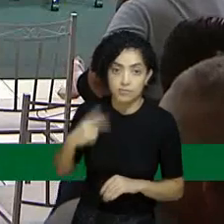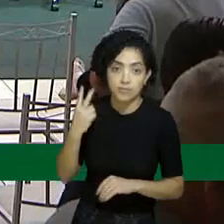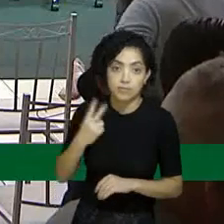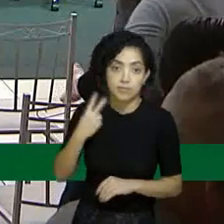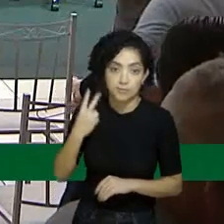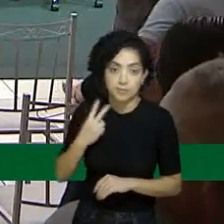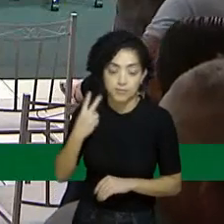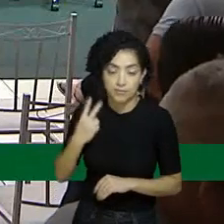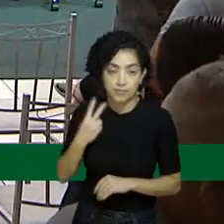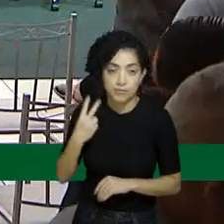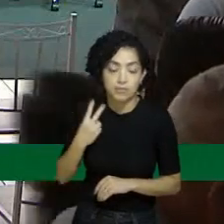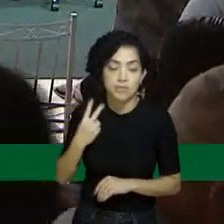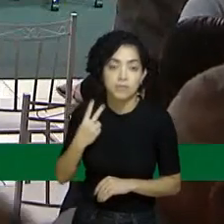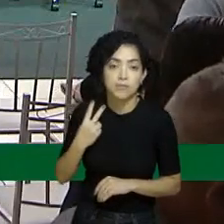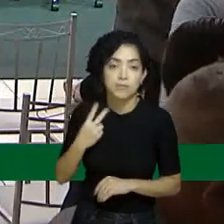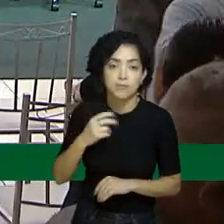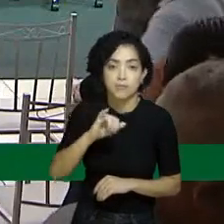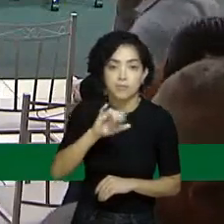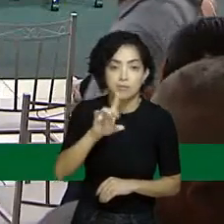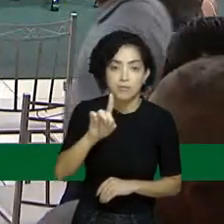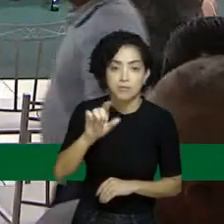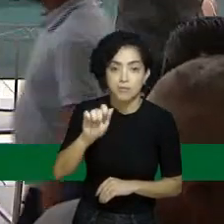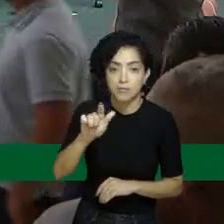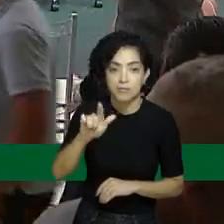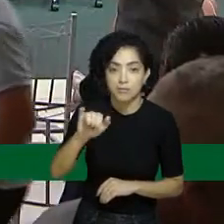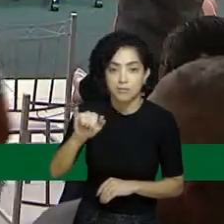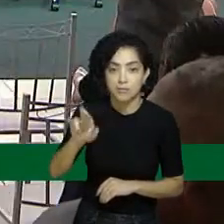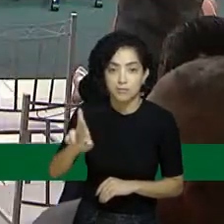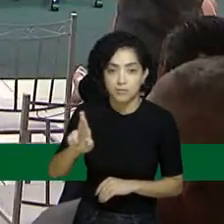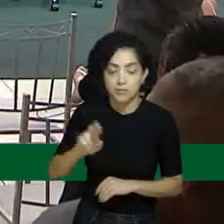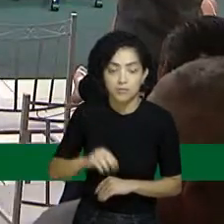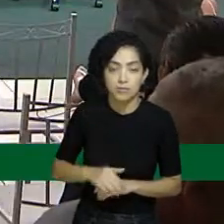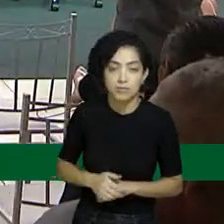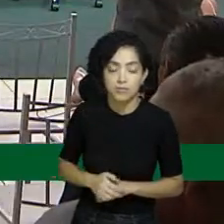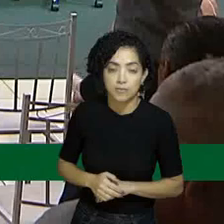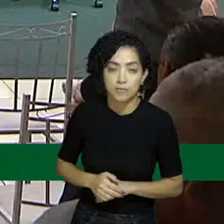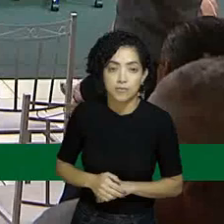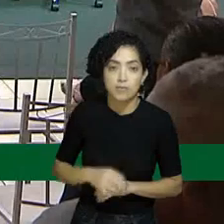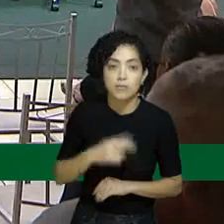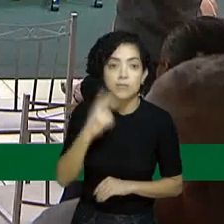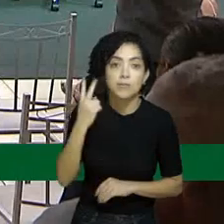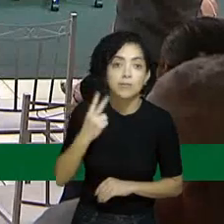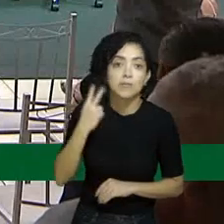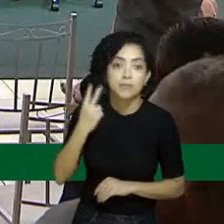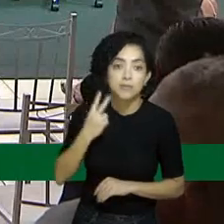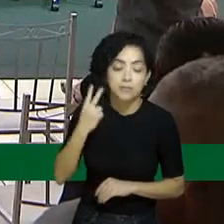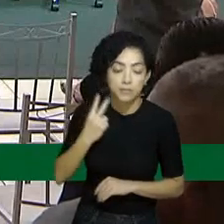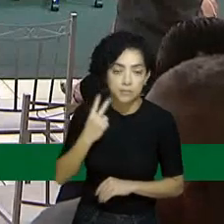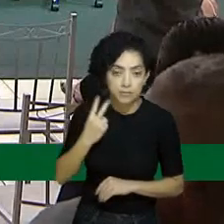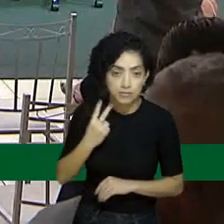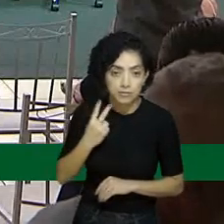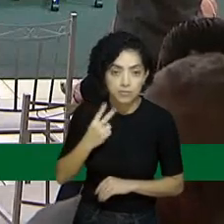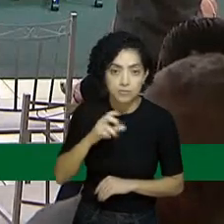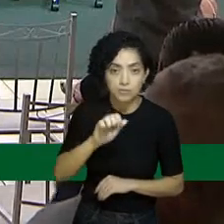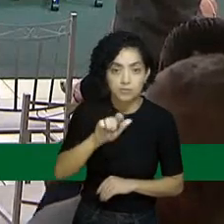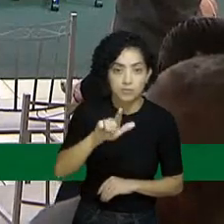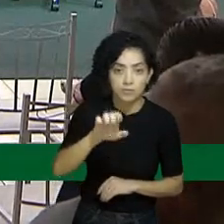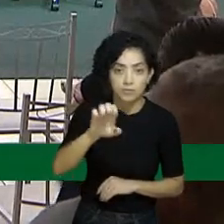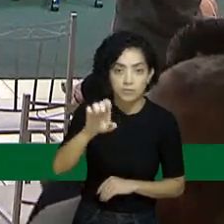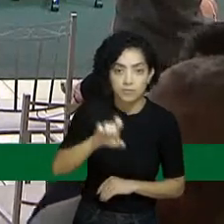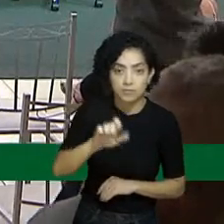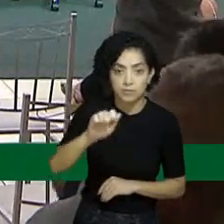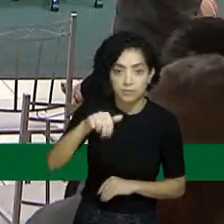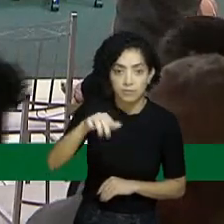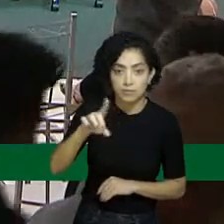Cordilheira Alta, vereador Idalir Biolchi, vereador do município de Cordilheira Alta, Alexandro